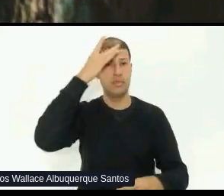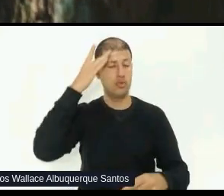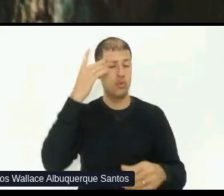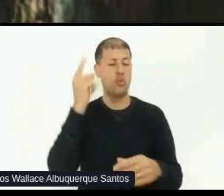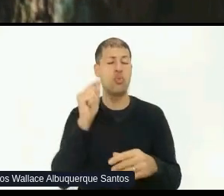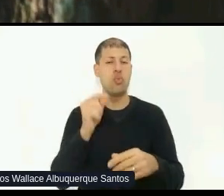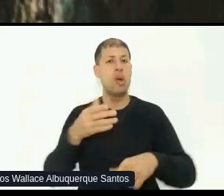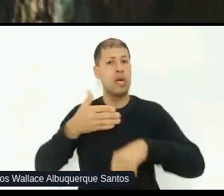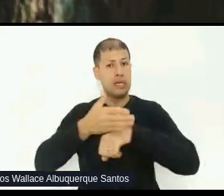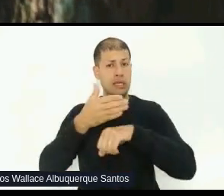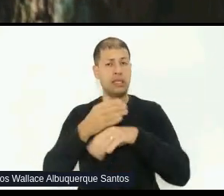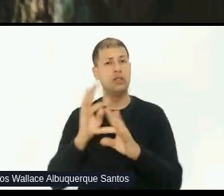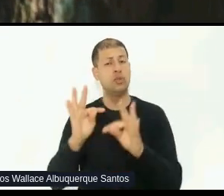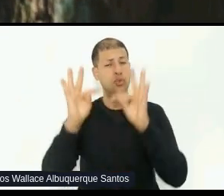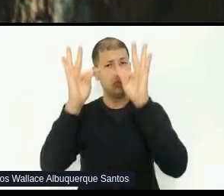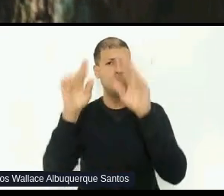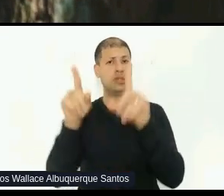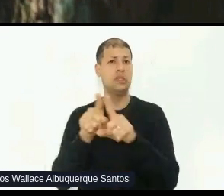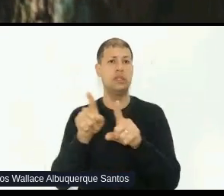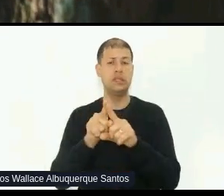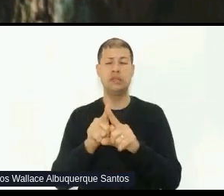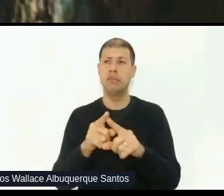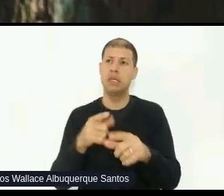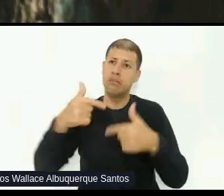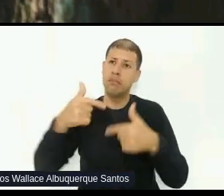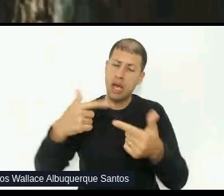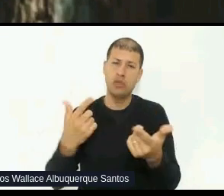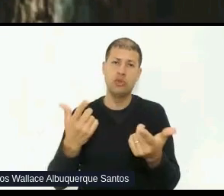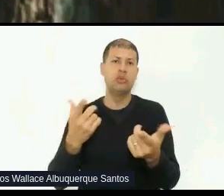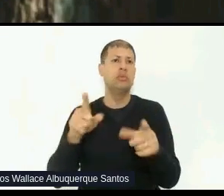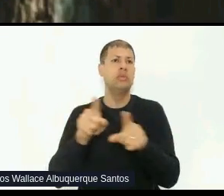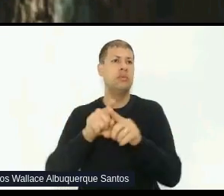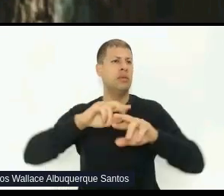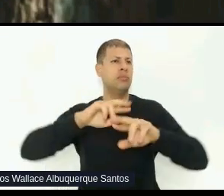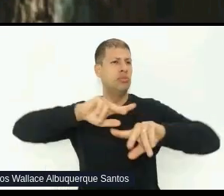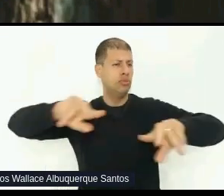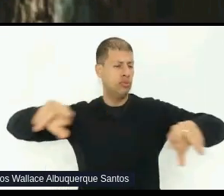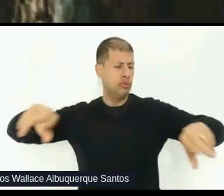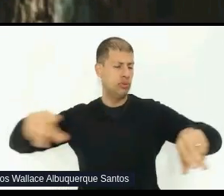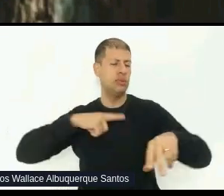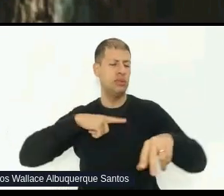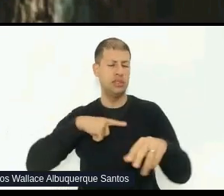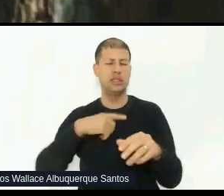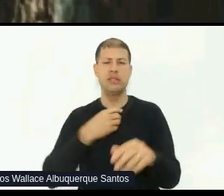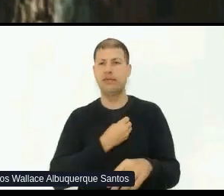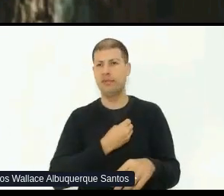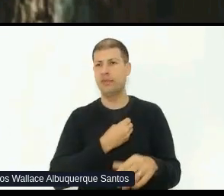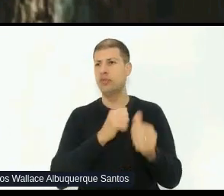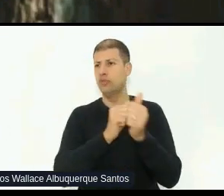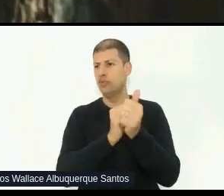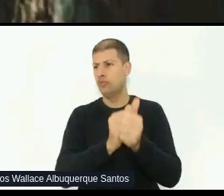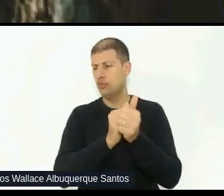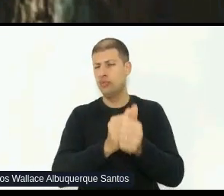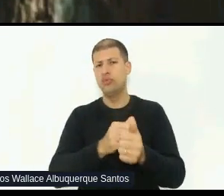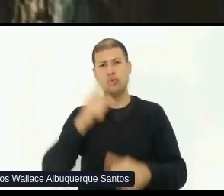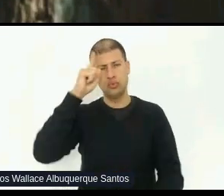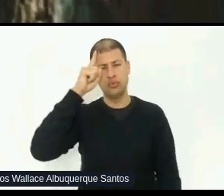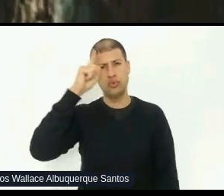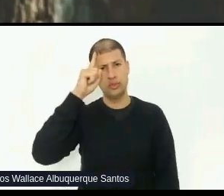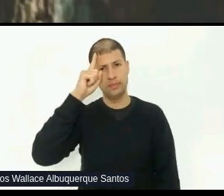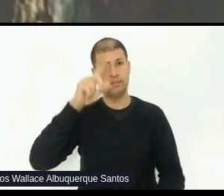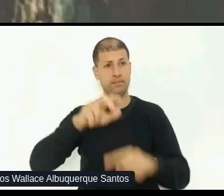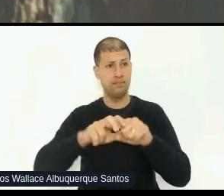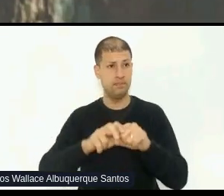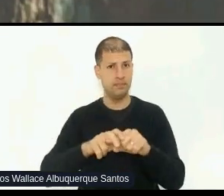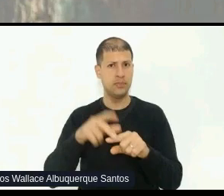adequado à tecnologia, a ter acesso adequado a trabalho, a ter acesso adequado a diversos elementos que a gente convive todos os dias. Tá? Com isso será que